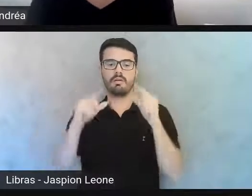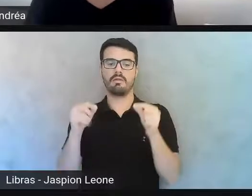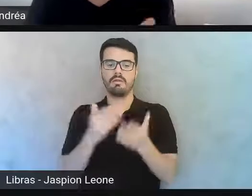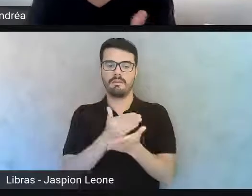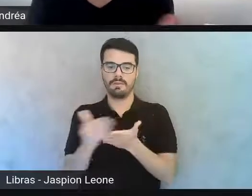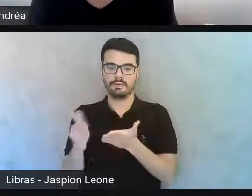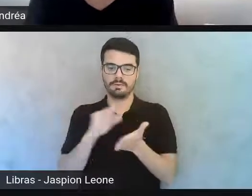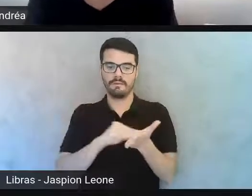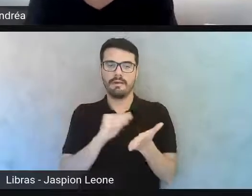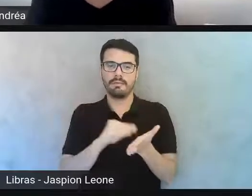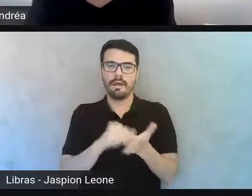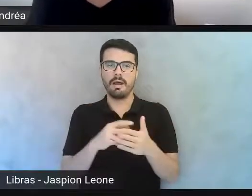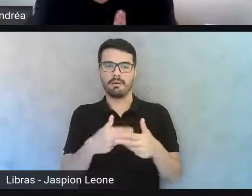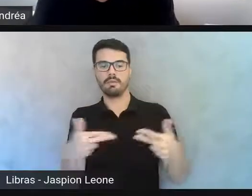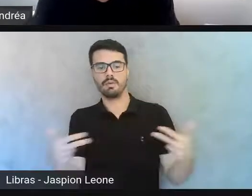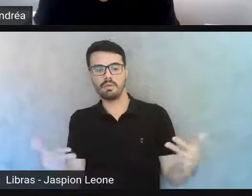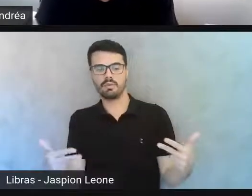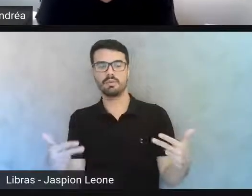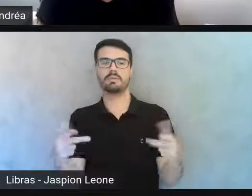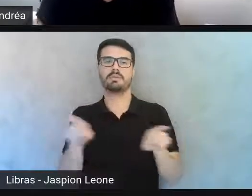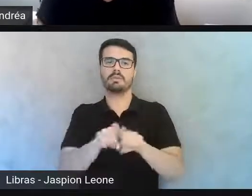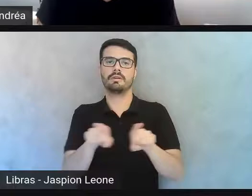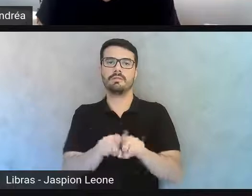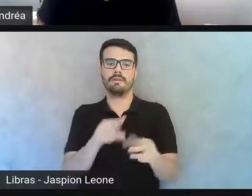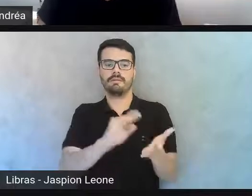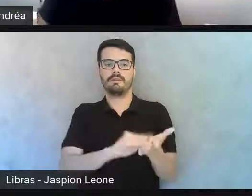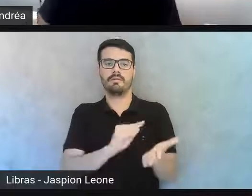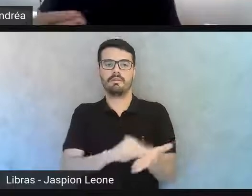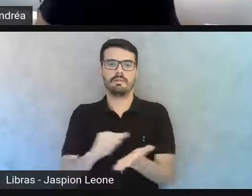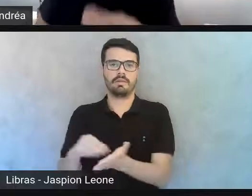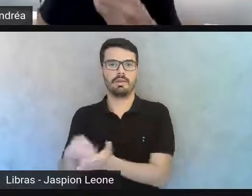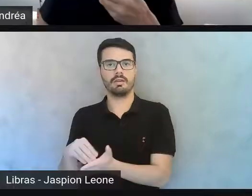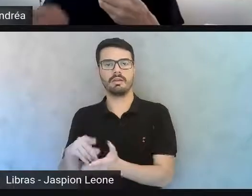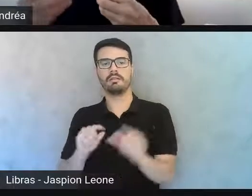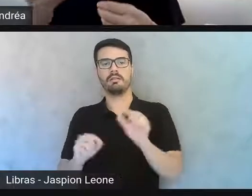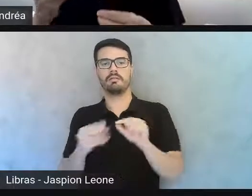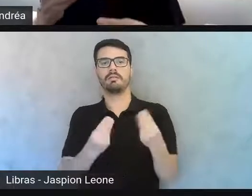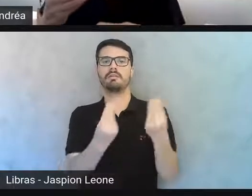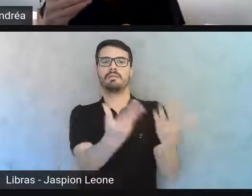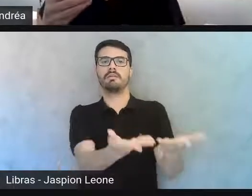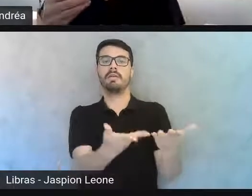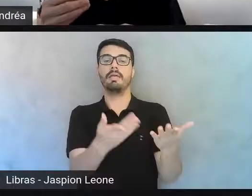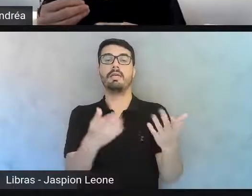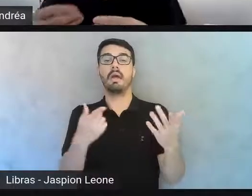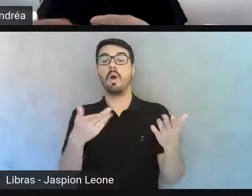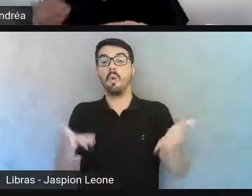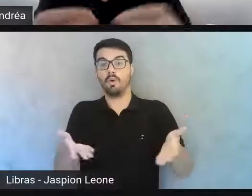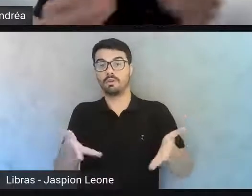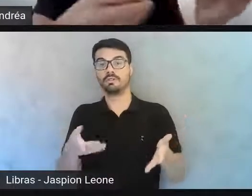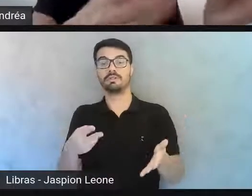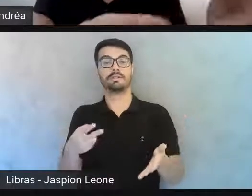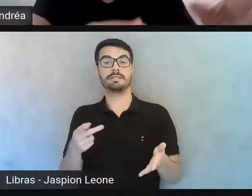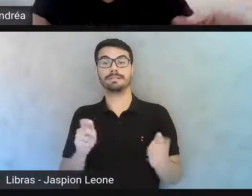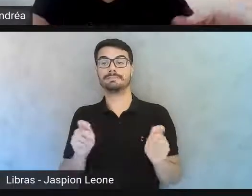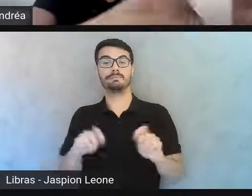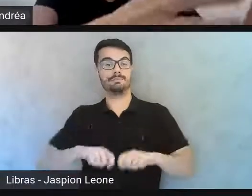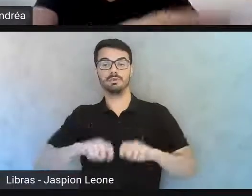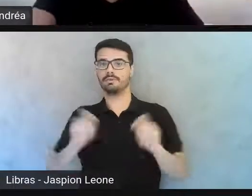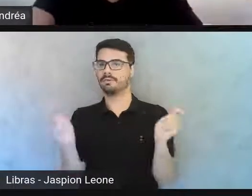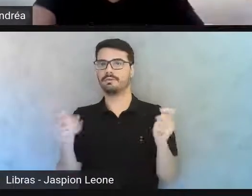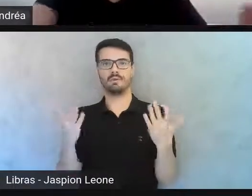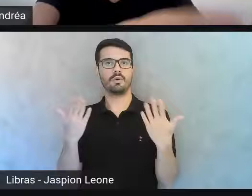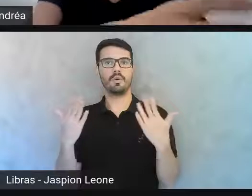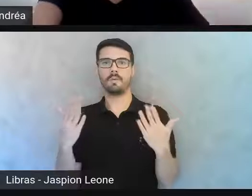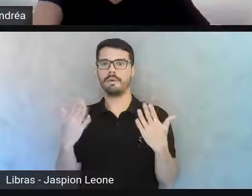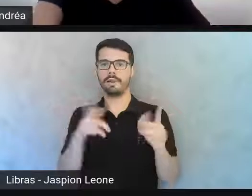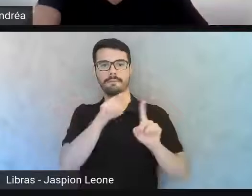produto, faltar bens, né? Faltar o que entregar. Não dava para comparar hoje a situação, né, de meses